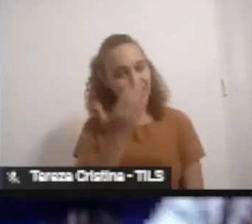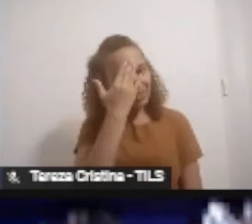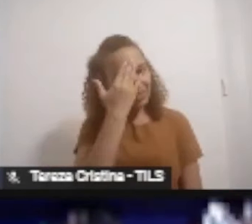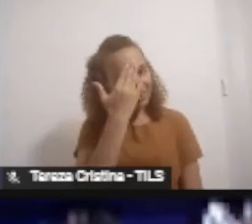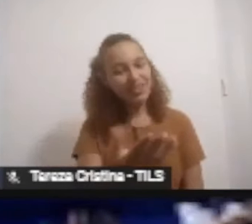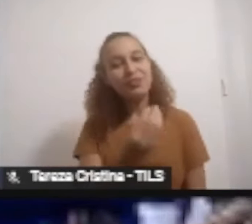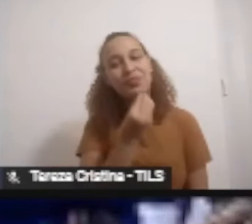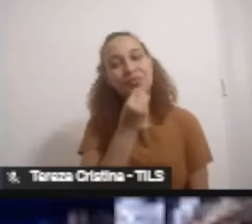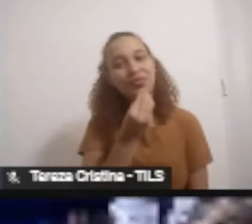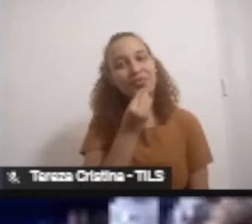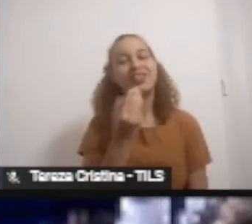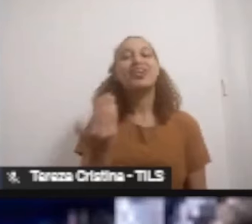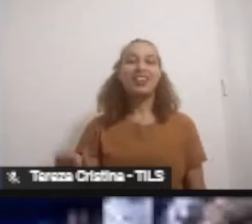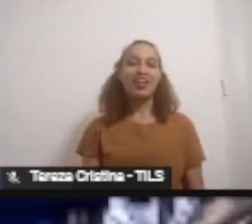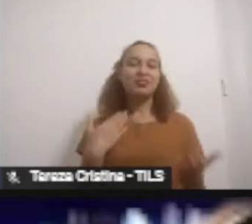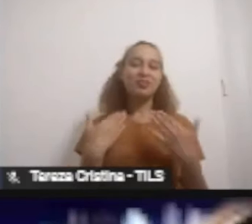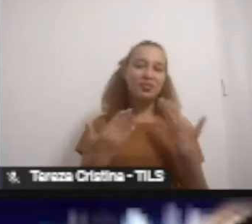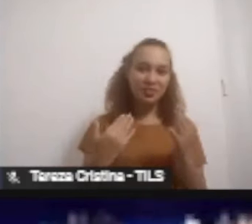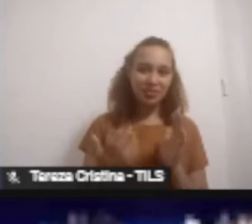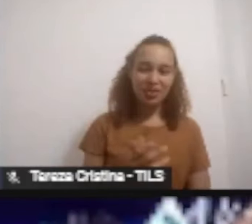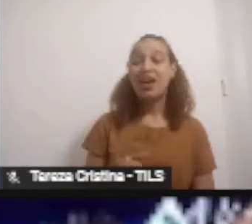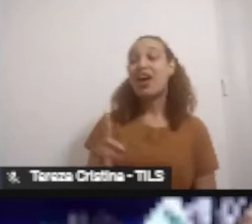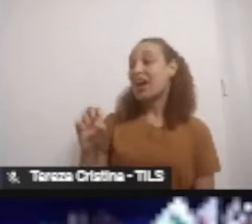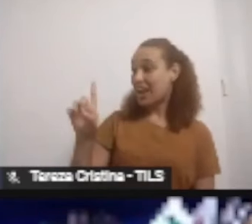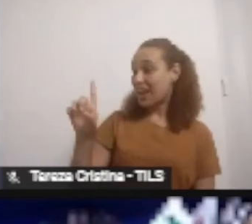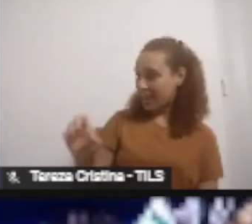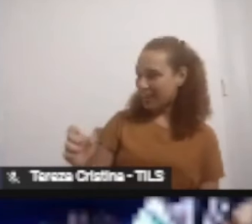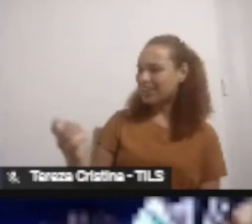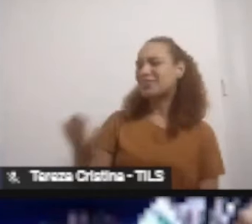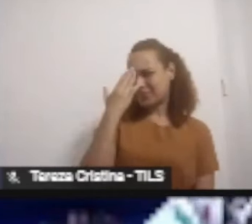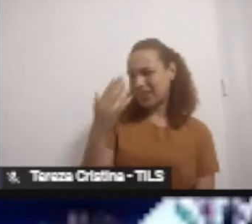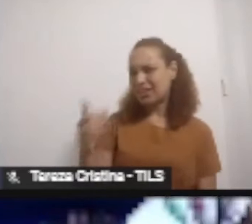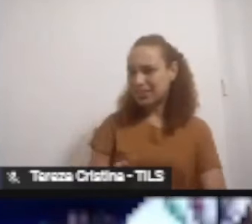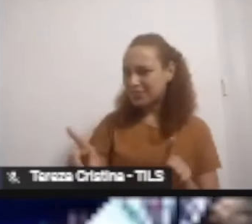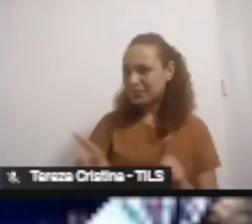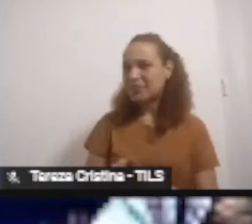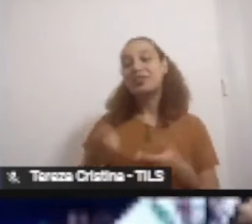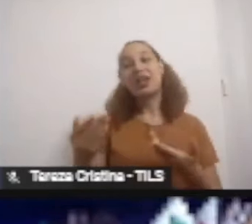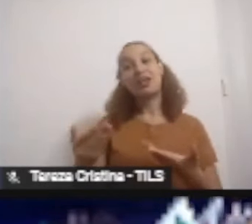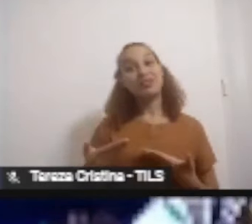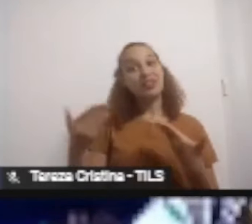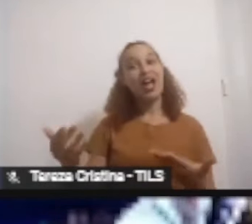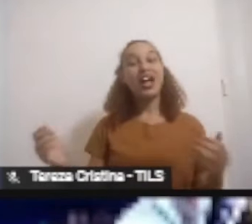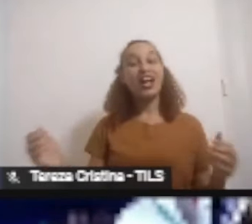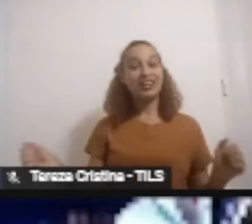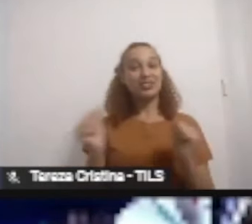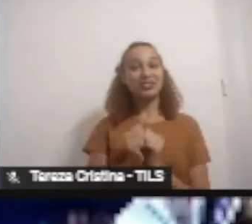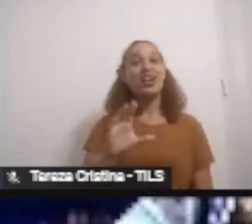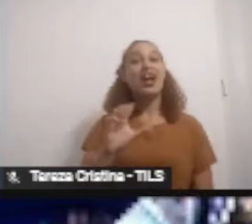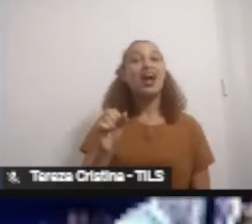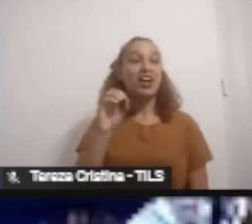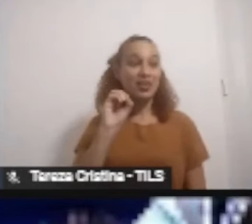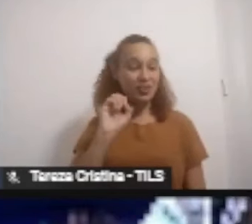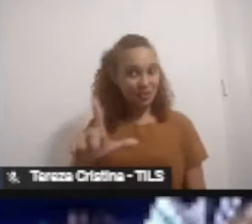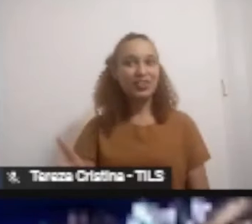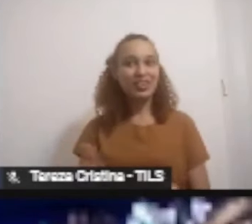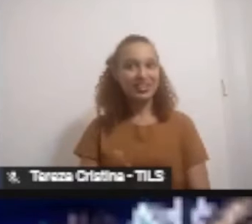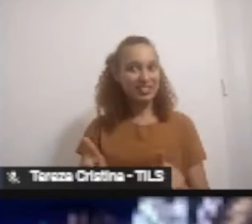Quero agradecer a Rede Não Bate Eduk por ter me chamado aí para participar. Carol também, que fez essa